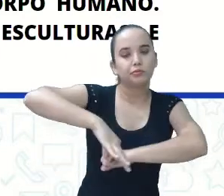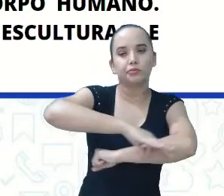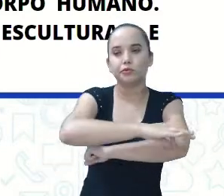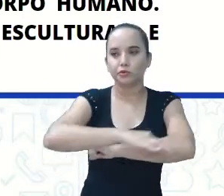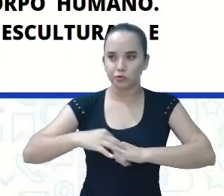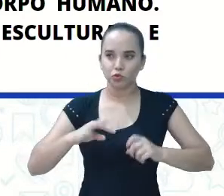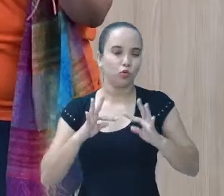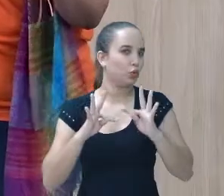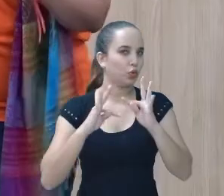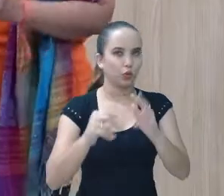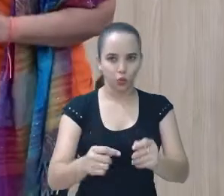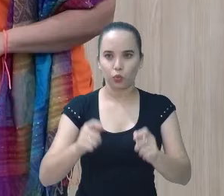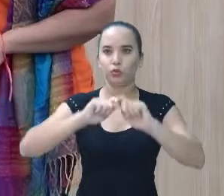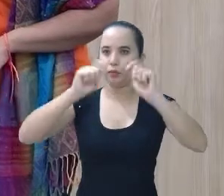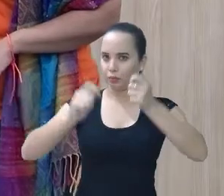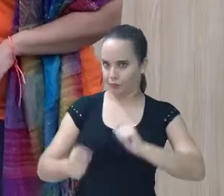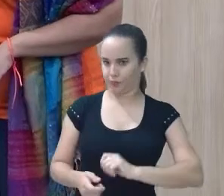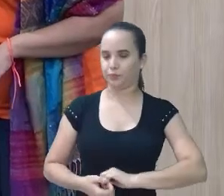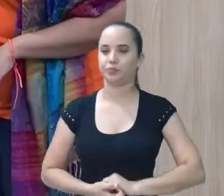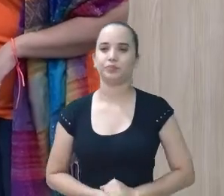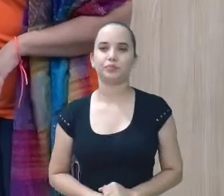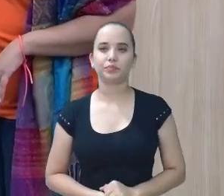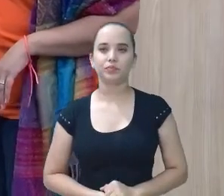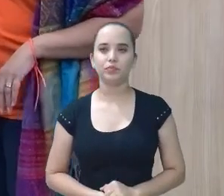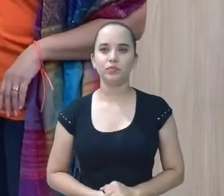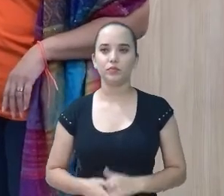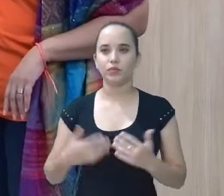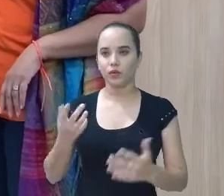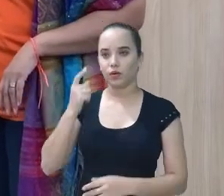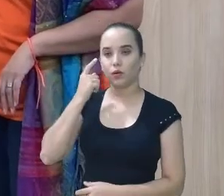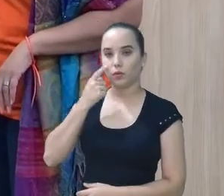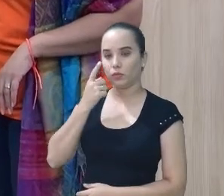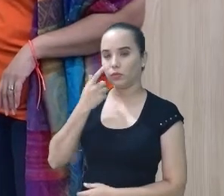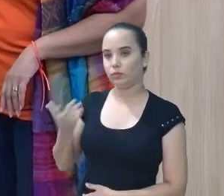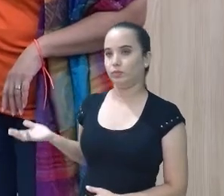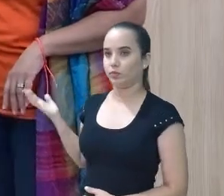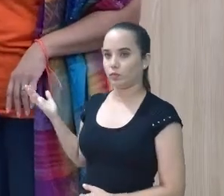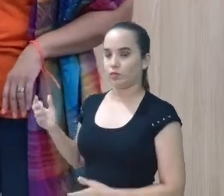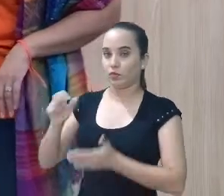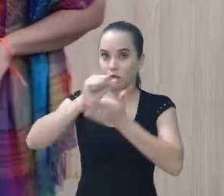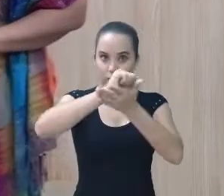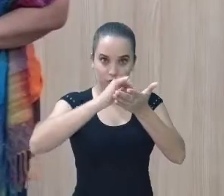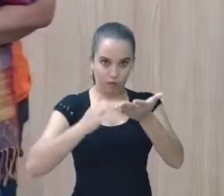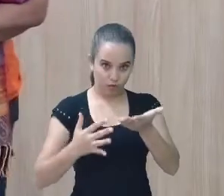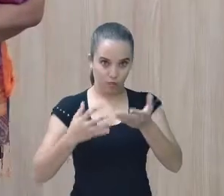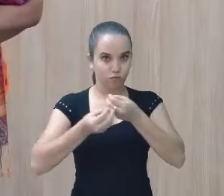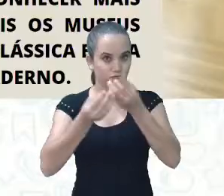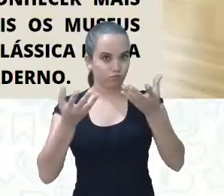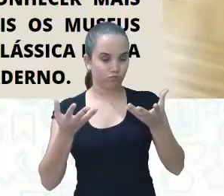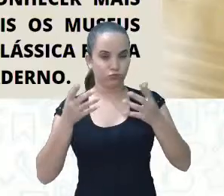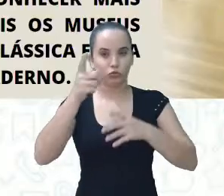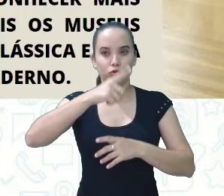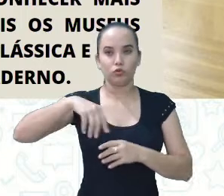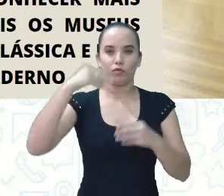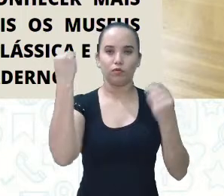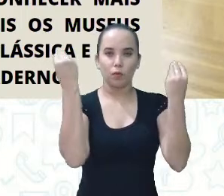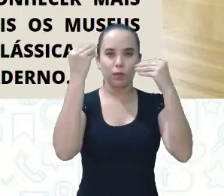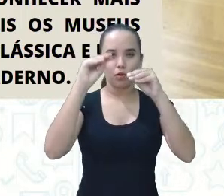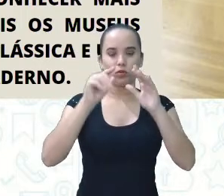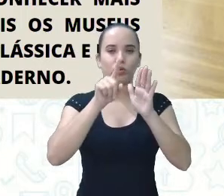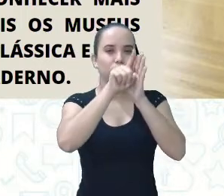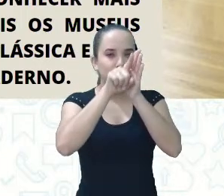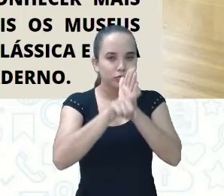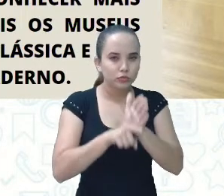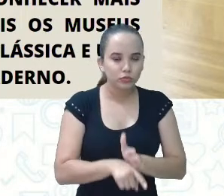arquitetura, toda a arte, tá? Então, vou propor uma atividade para vocês. Coloque no navegador da